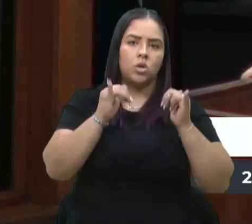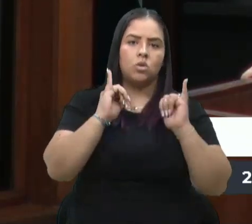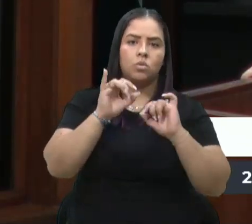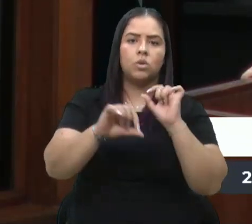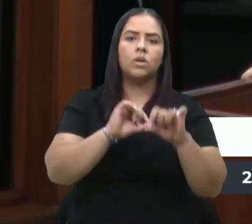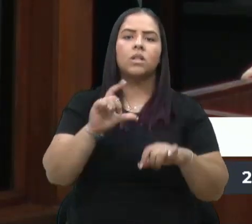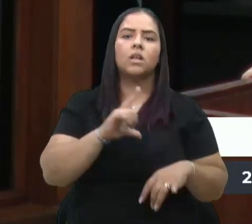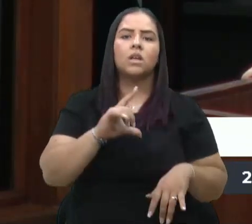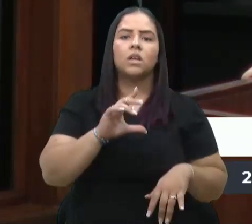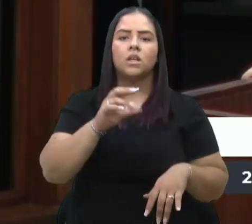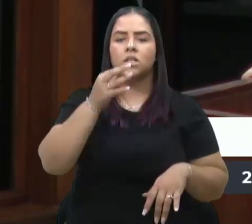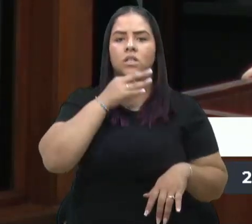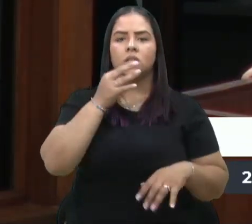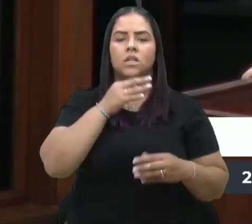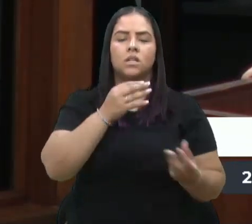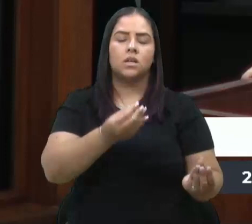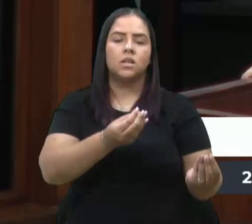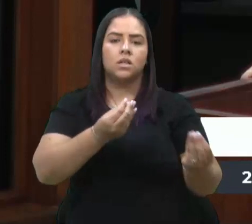ele recebe o quê de Caxias do Sul?